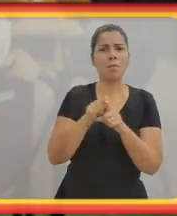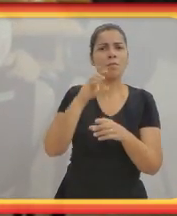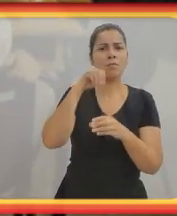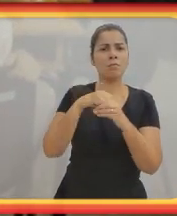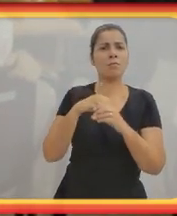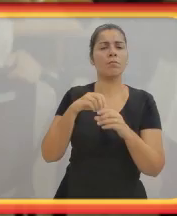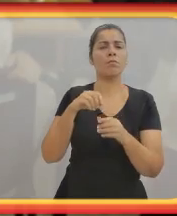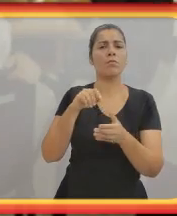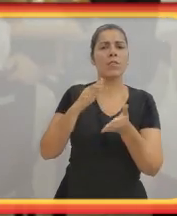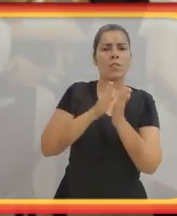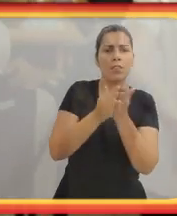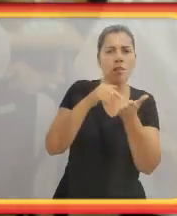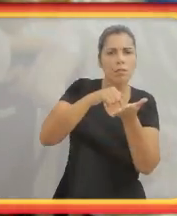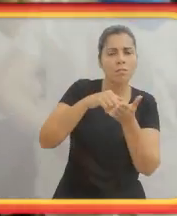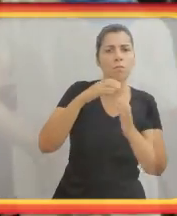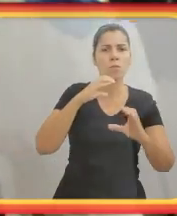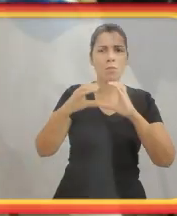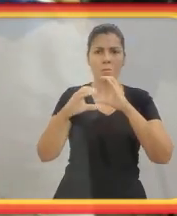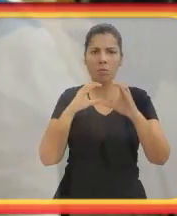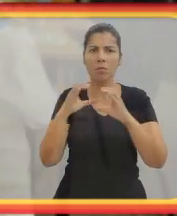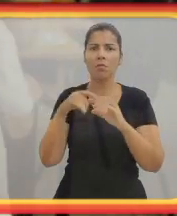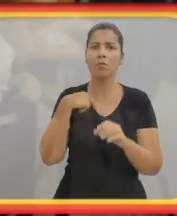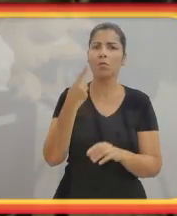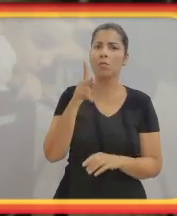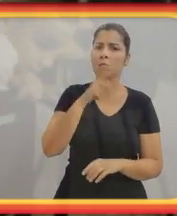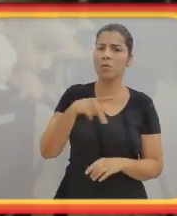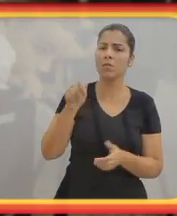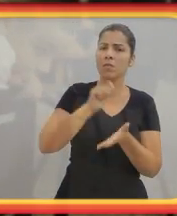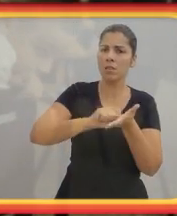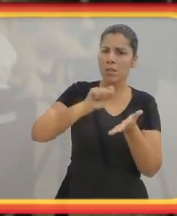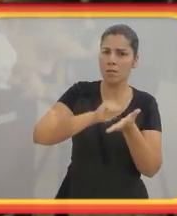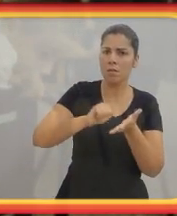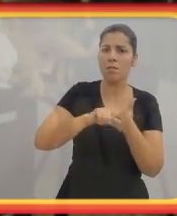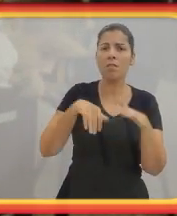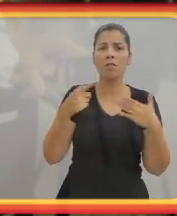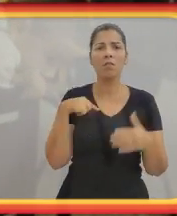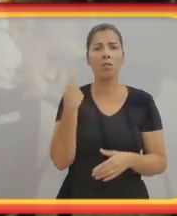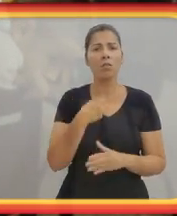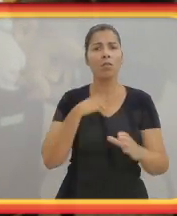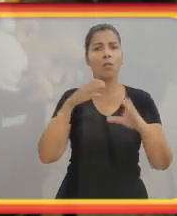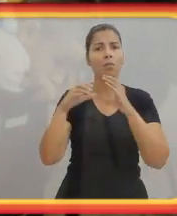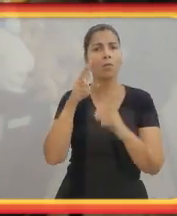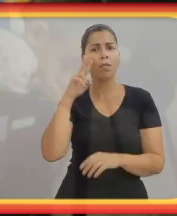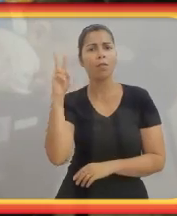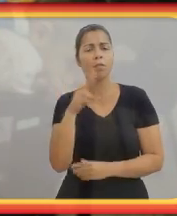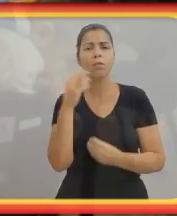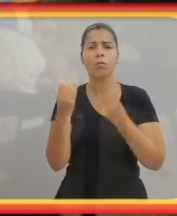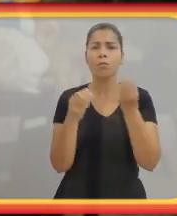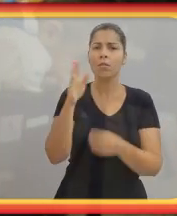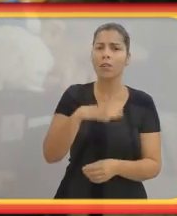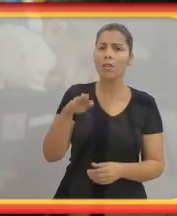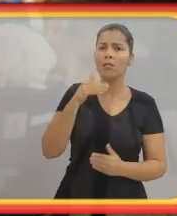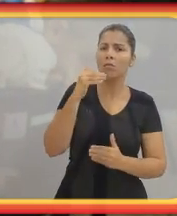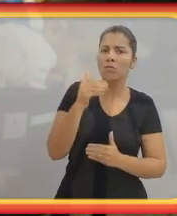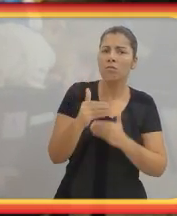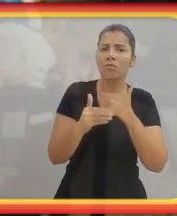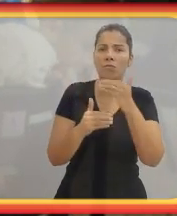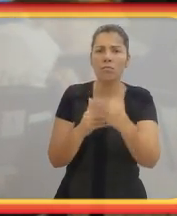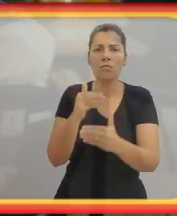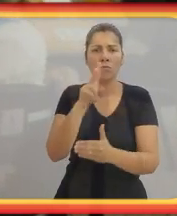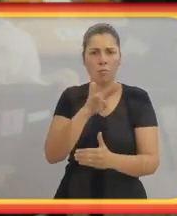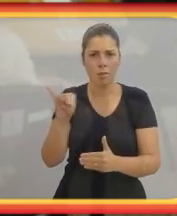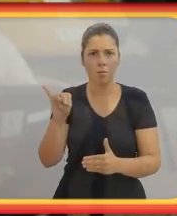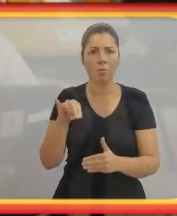também por meio de uma caderneta de comunicação, onde a professora escreve. Assim, nós nos comunicamos para ver como a criança